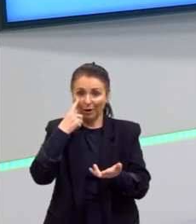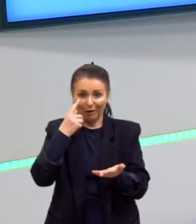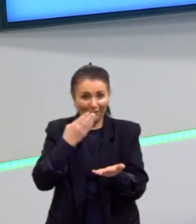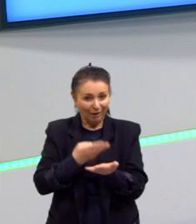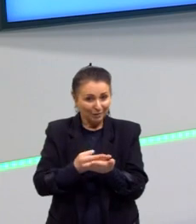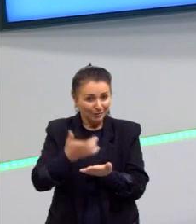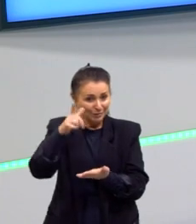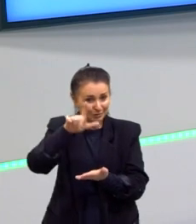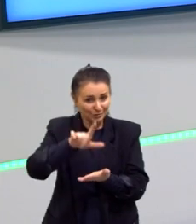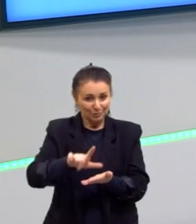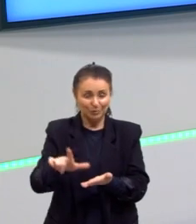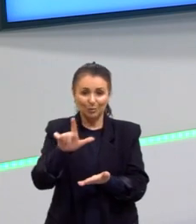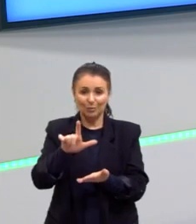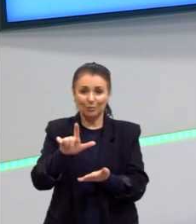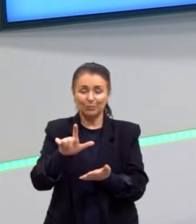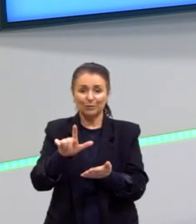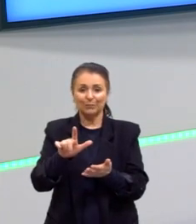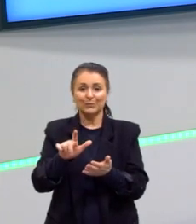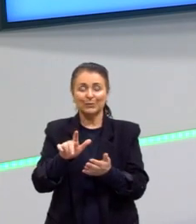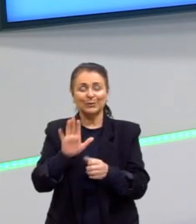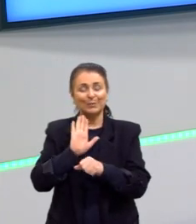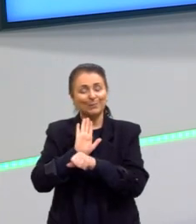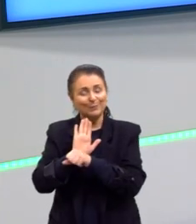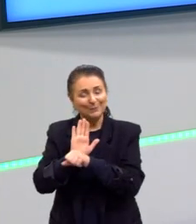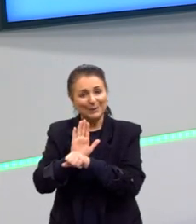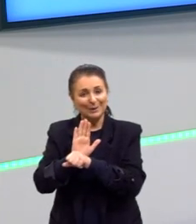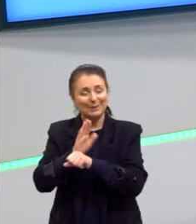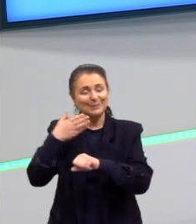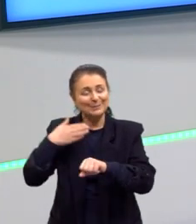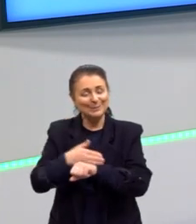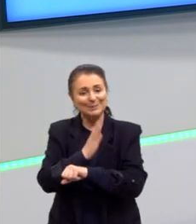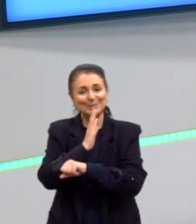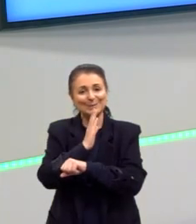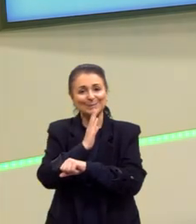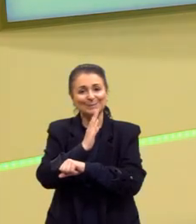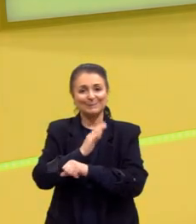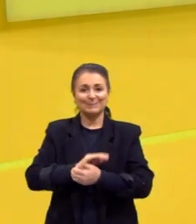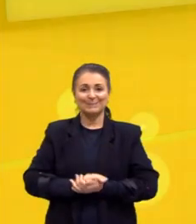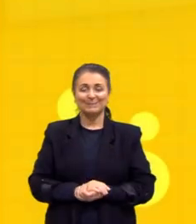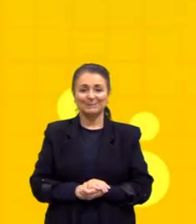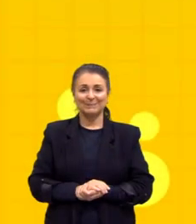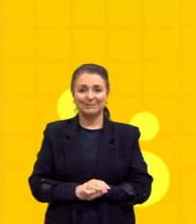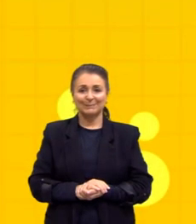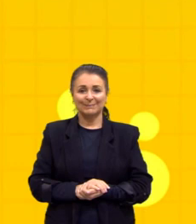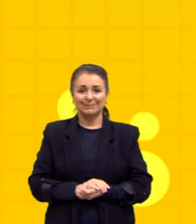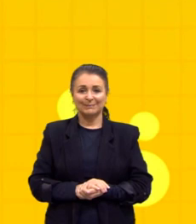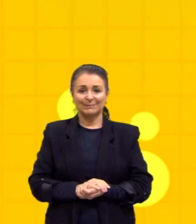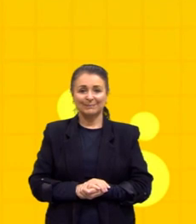e acompanhando as aulas espero ter ajudado partiu passar E aí